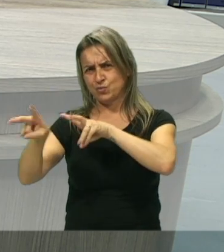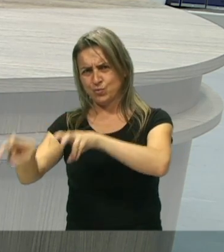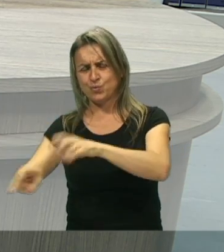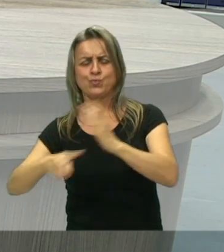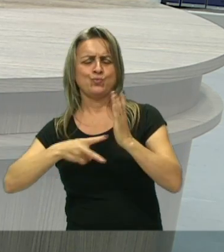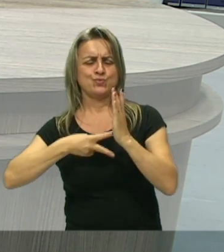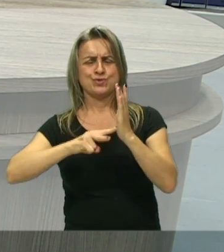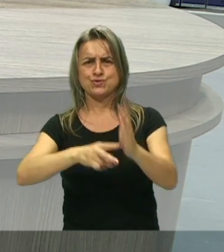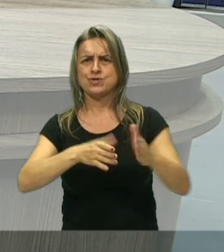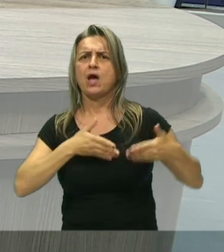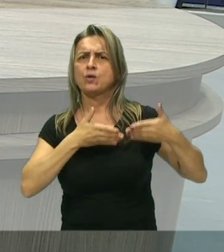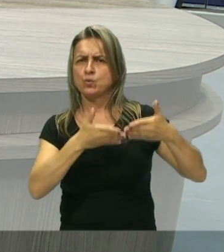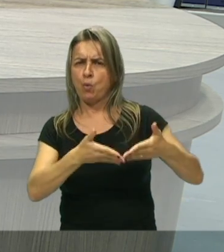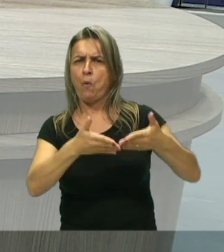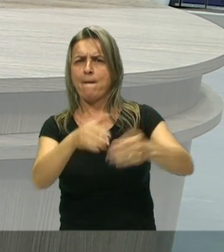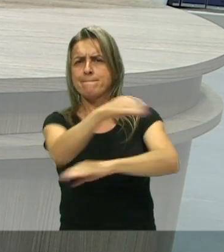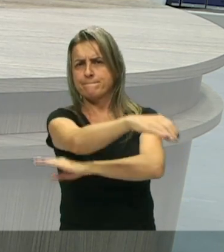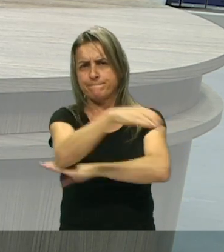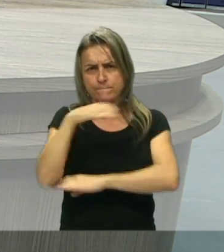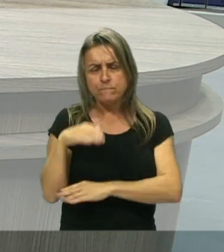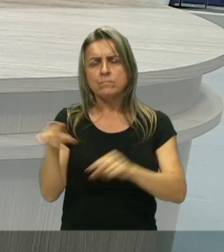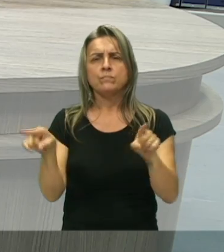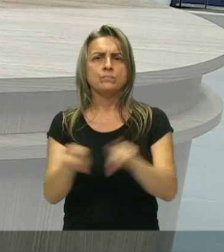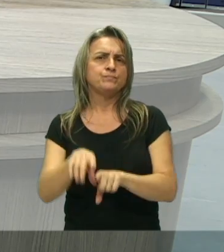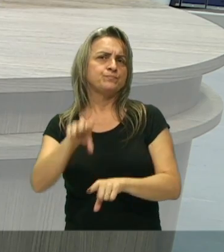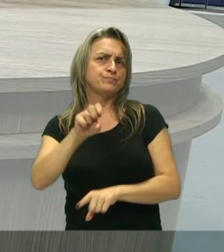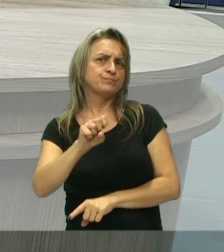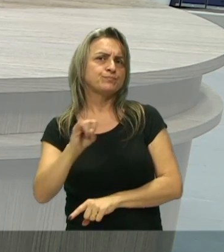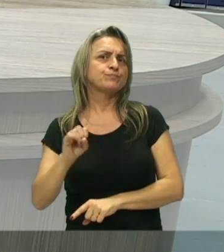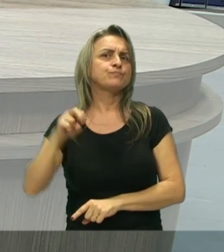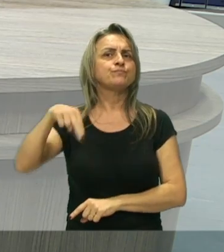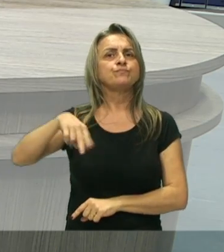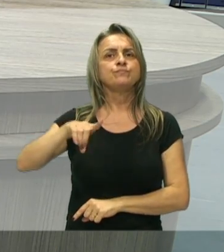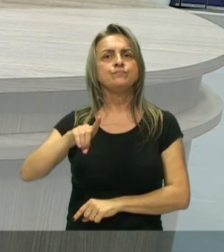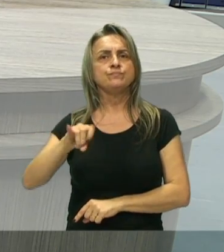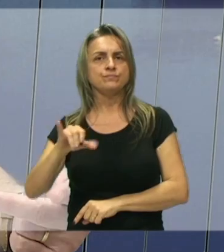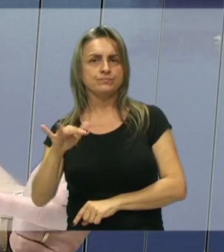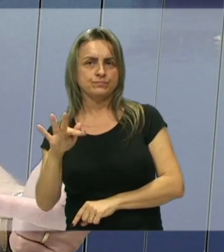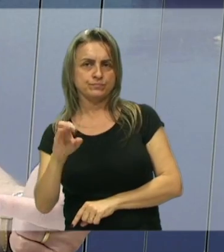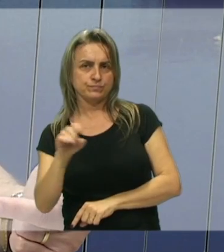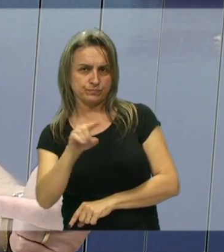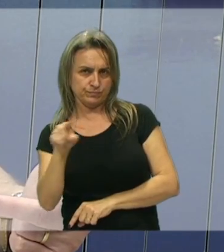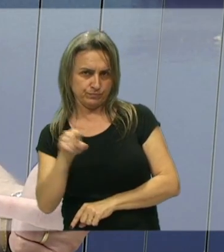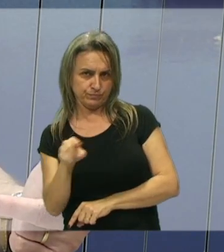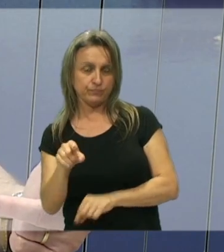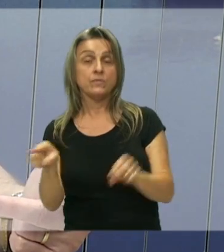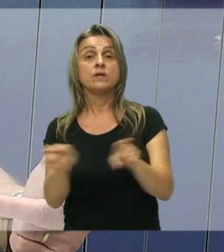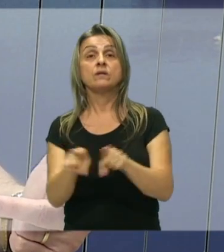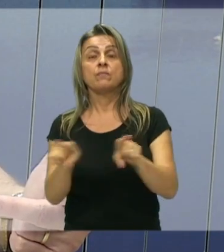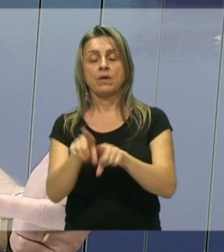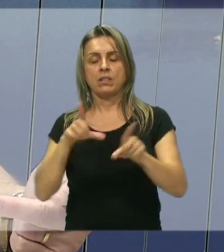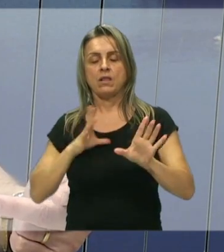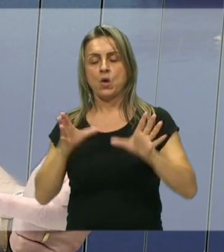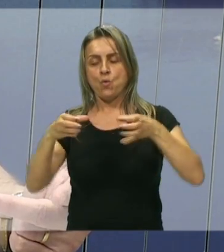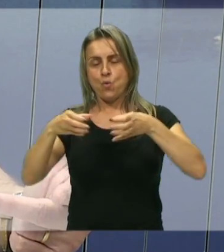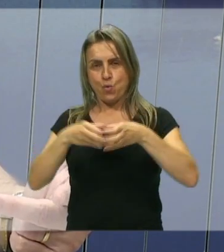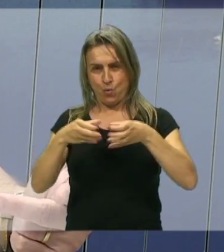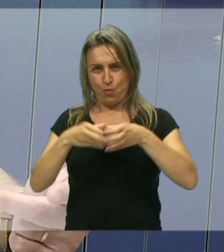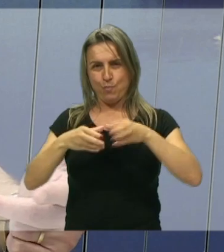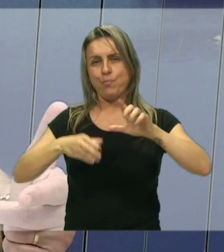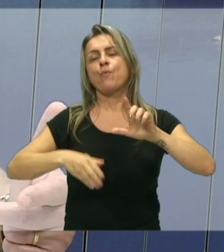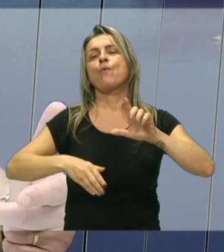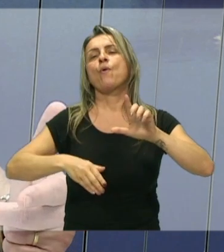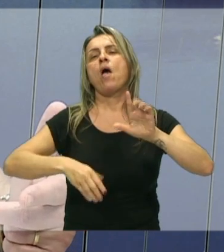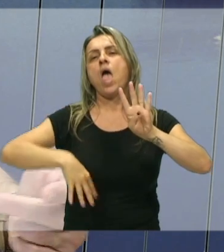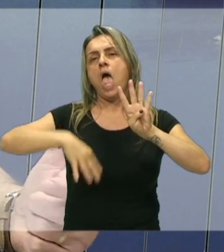pessoal do Porto. O Sindifós também. Daí tem movimentos e entidades de pessoas LGBTI+, e